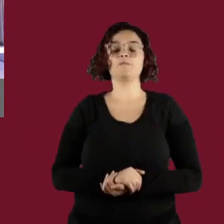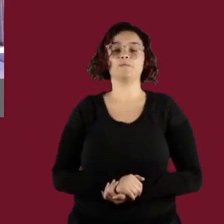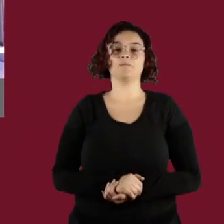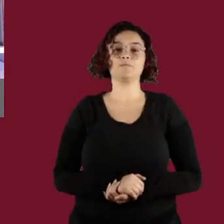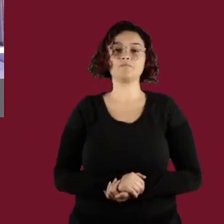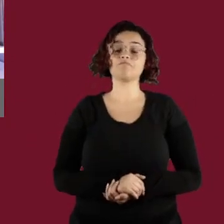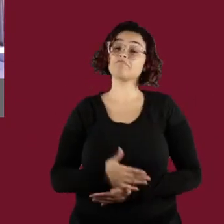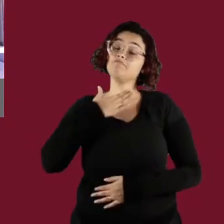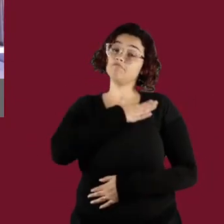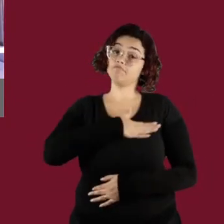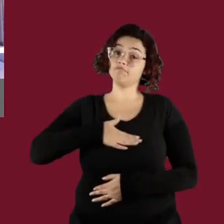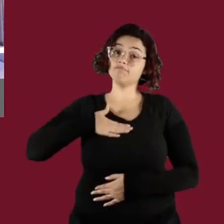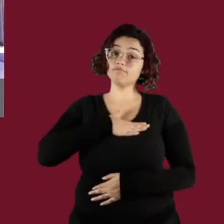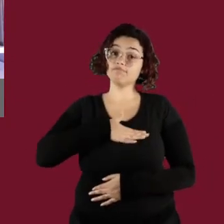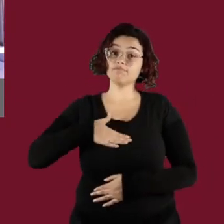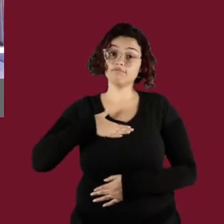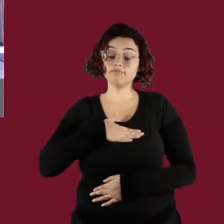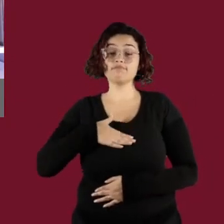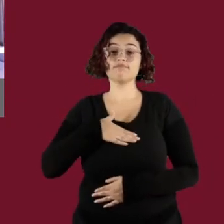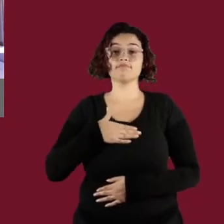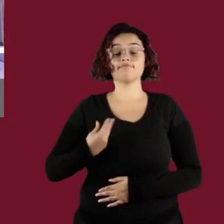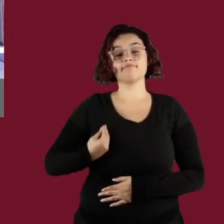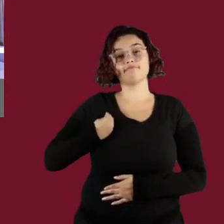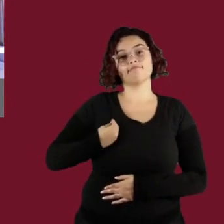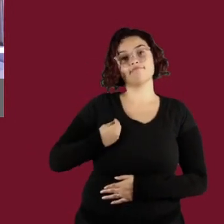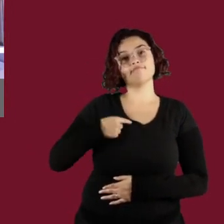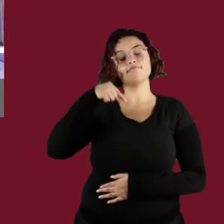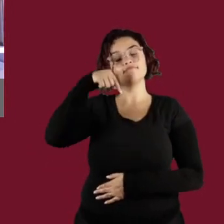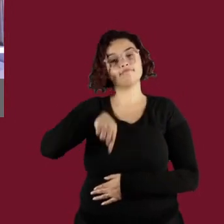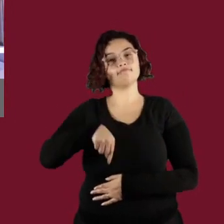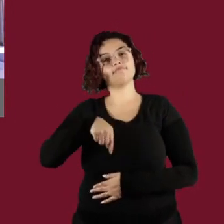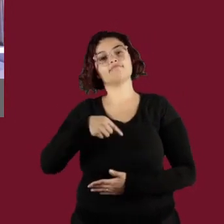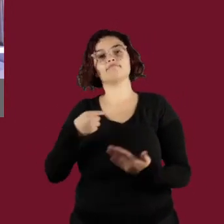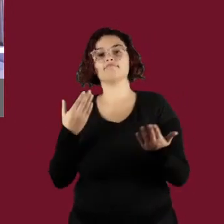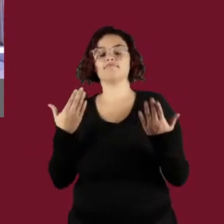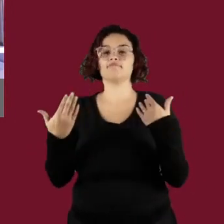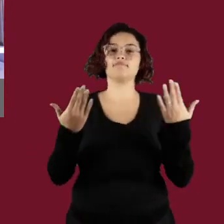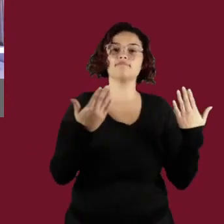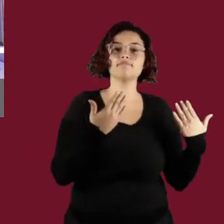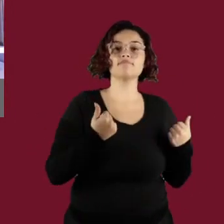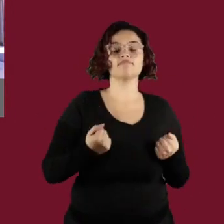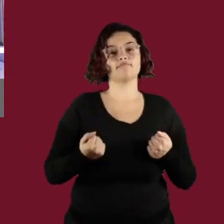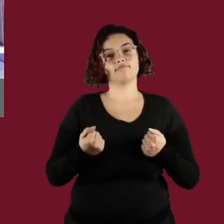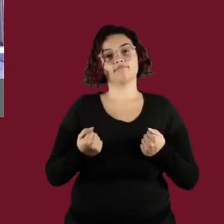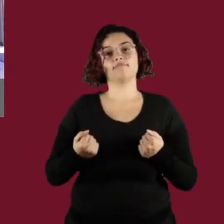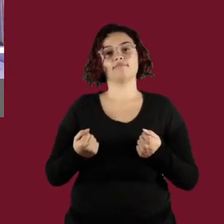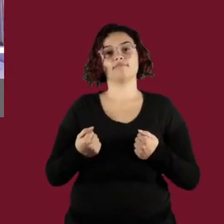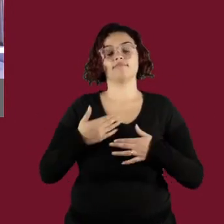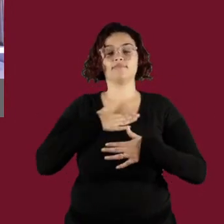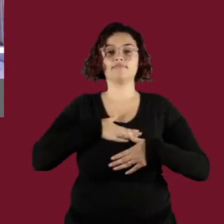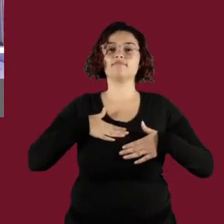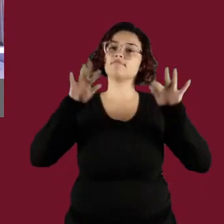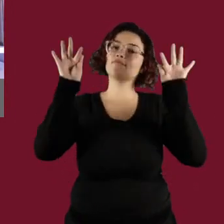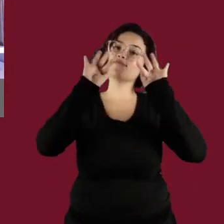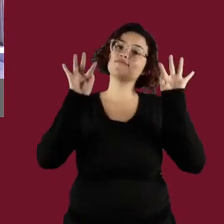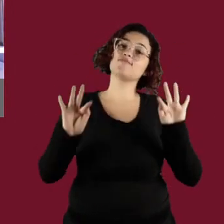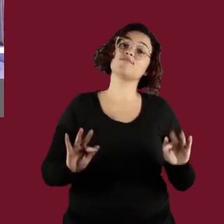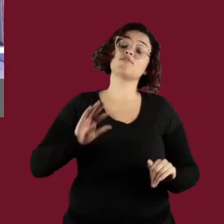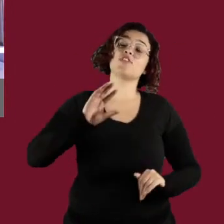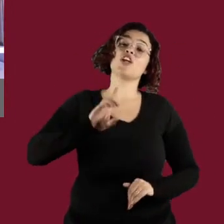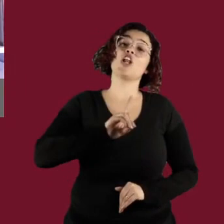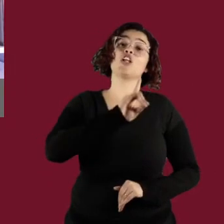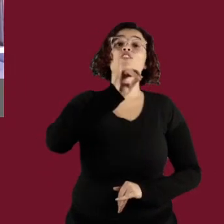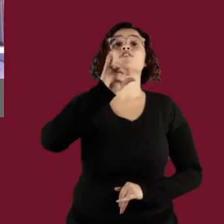É um prazer poder conversar com esta audiência lusófona em festa hoje. Feliz Dia da Língua